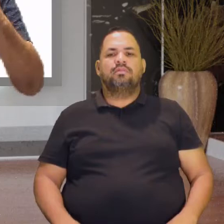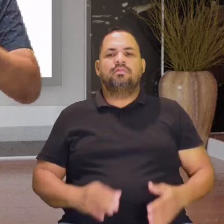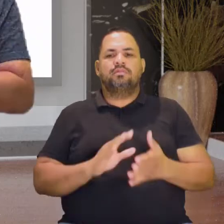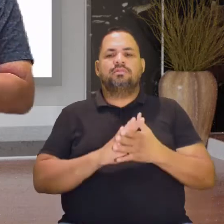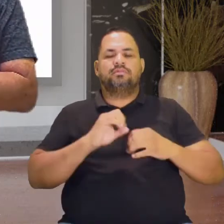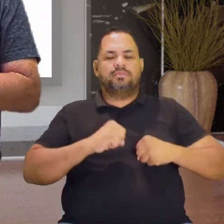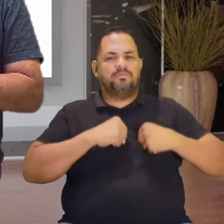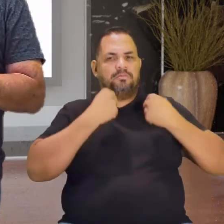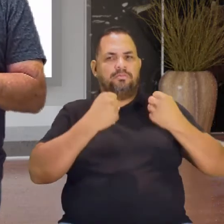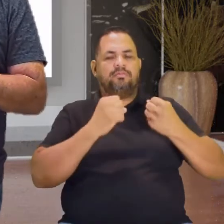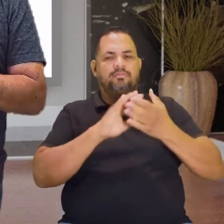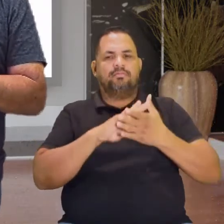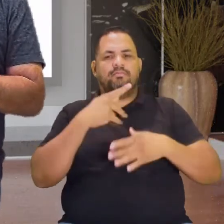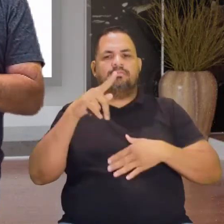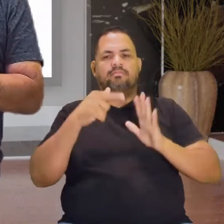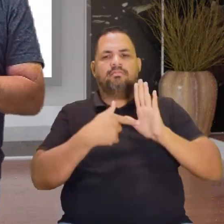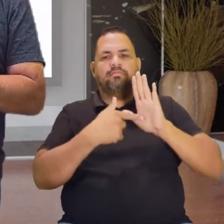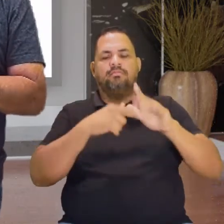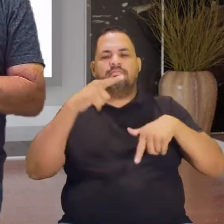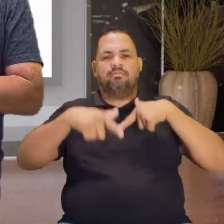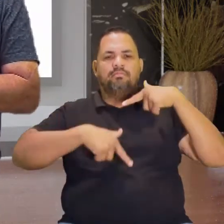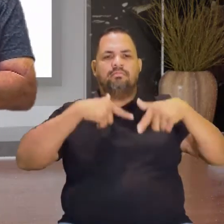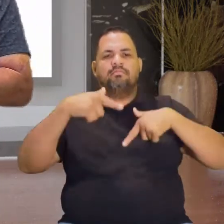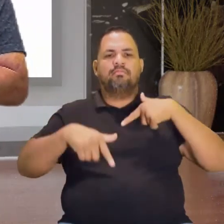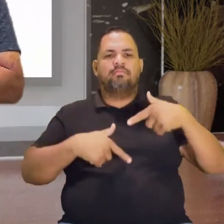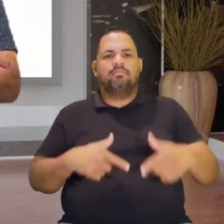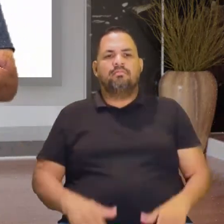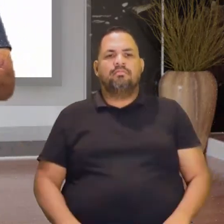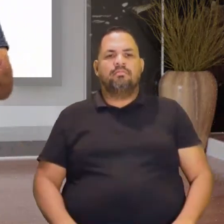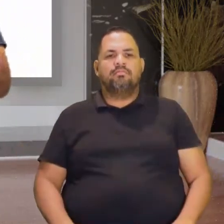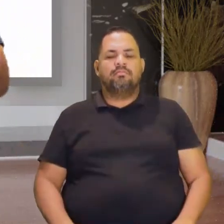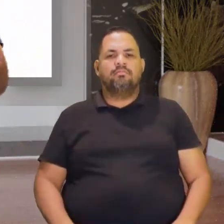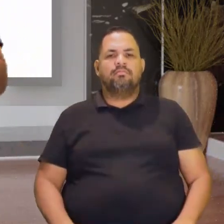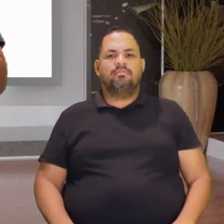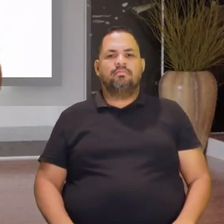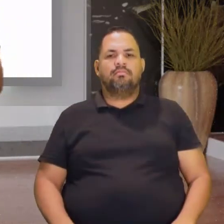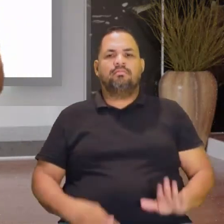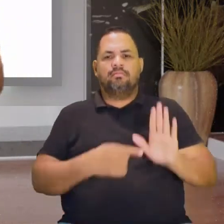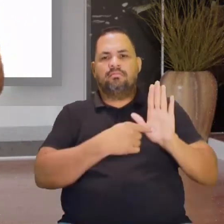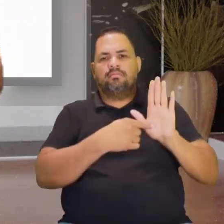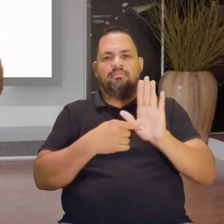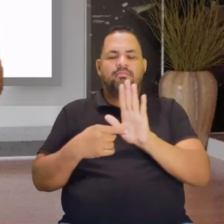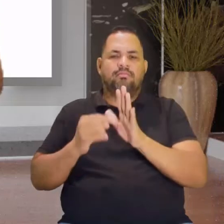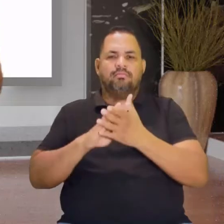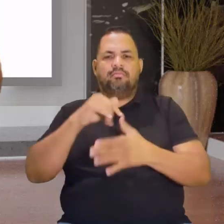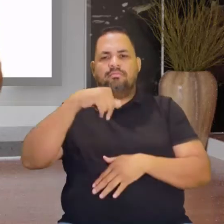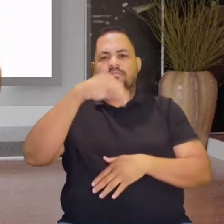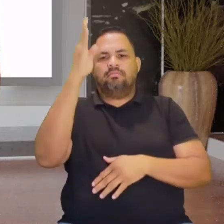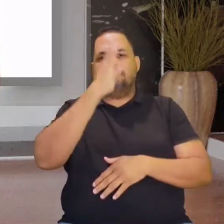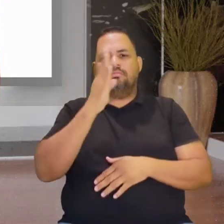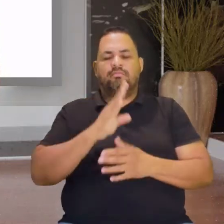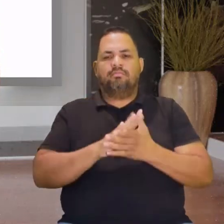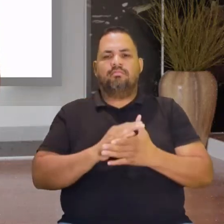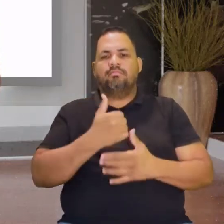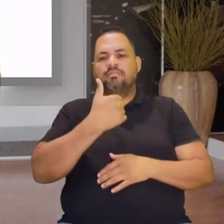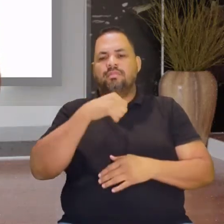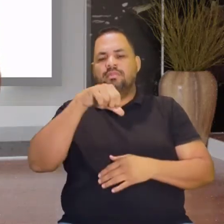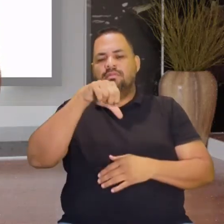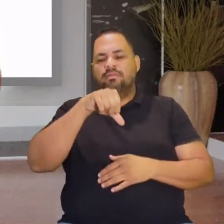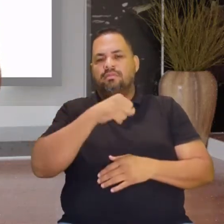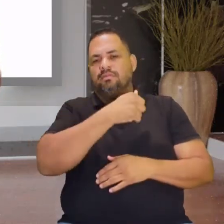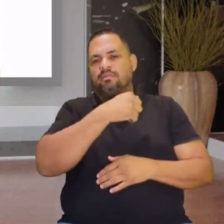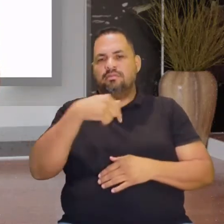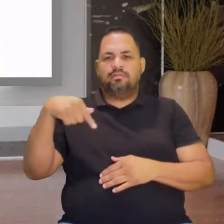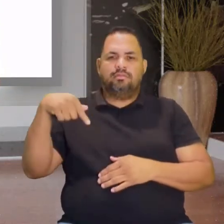de coragem para mostrar o seu trabalho numa exposição aqui no Brasil em 1917,